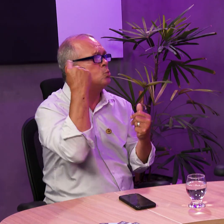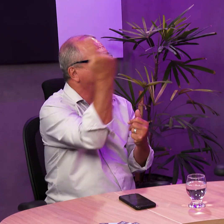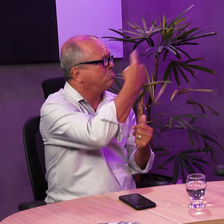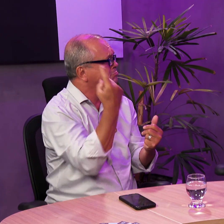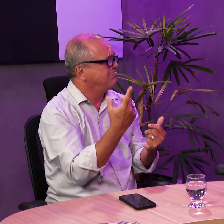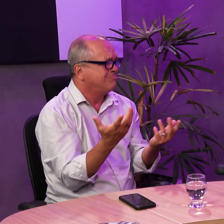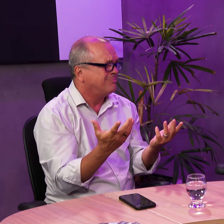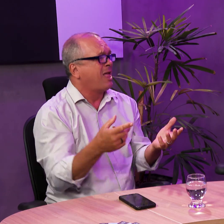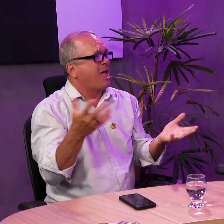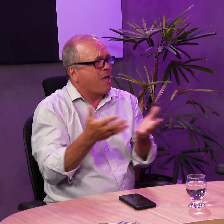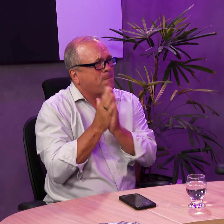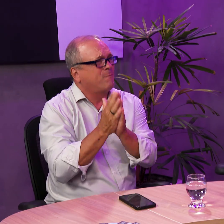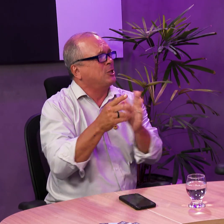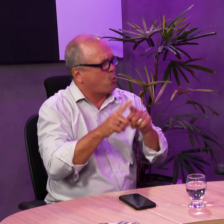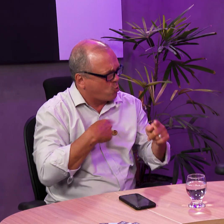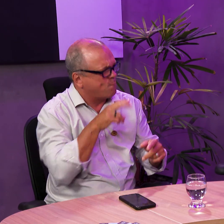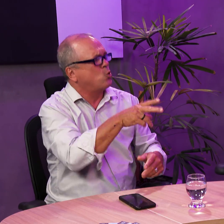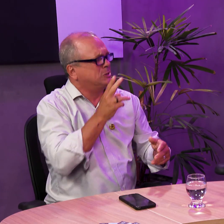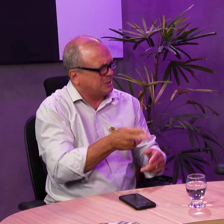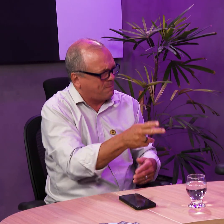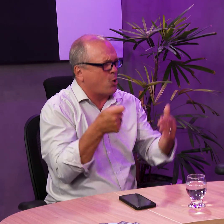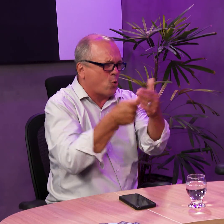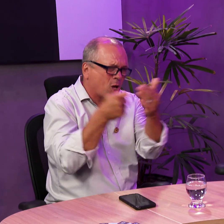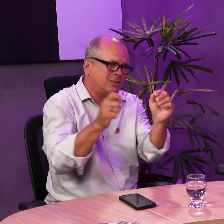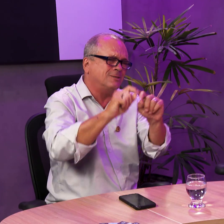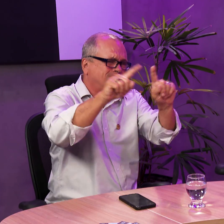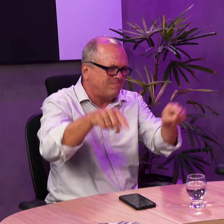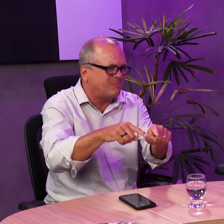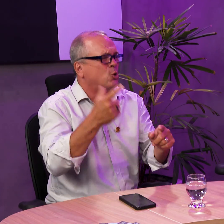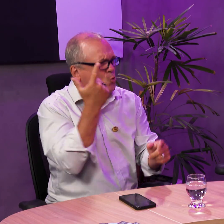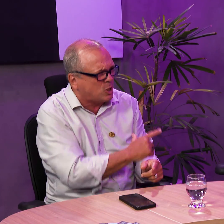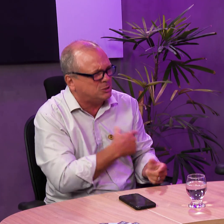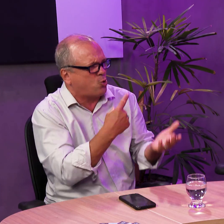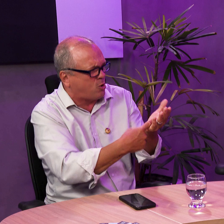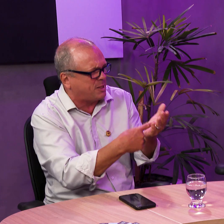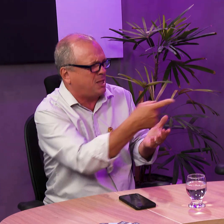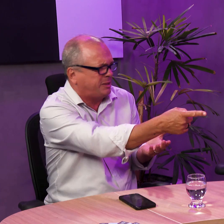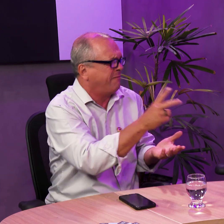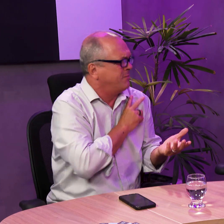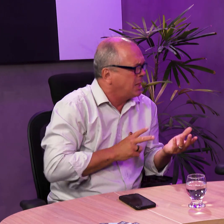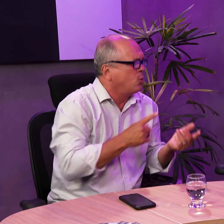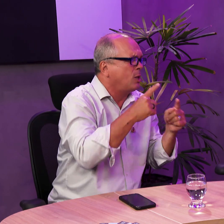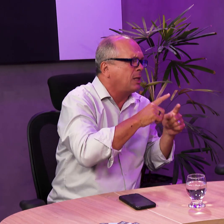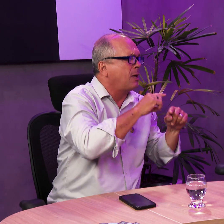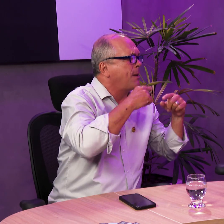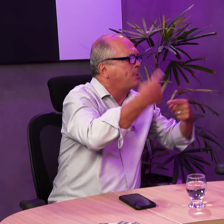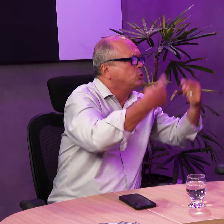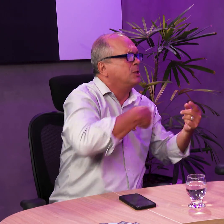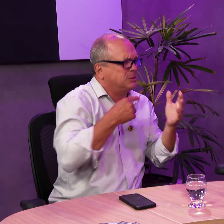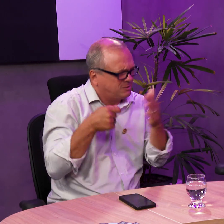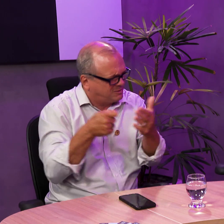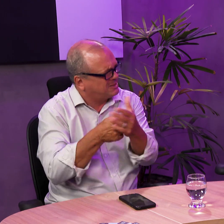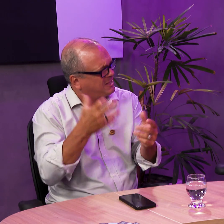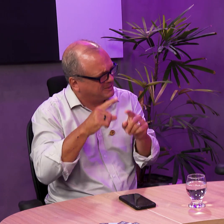algo sério. Traz a diferença no aprendizado da criança surda. Então, é uma luta que